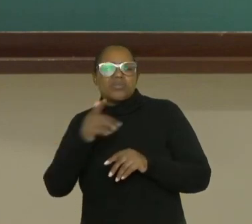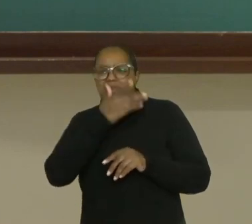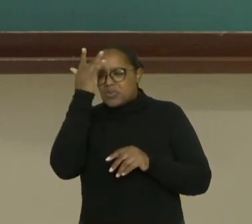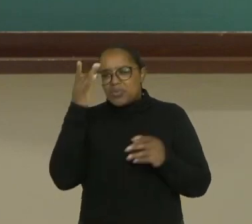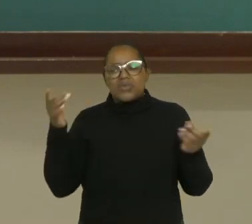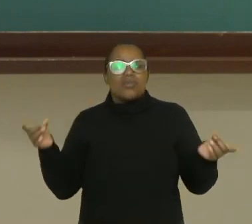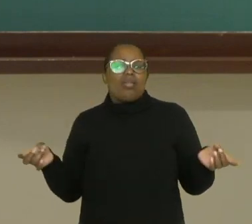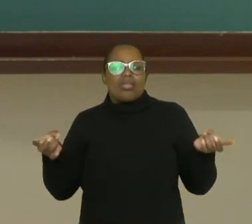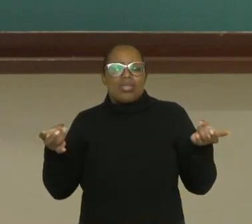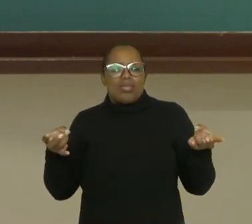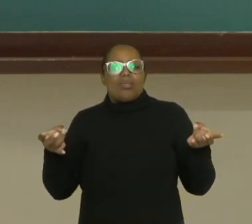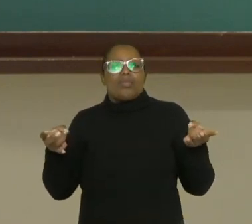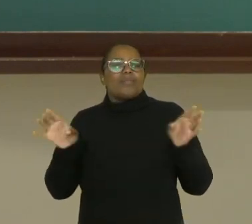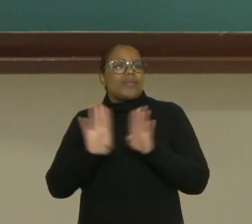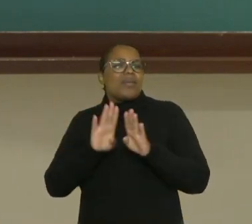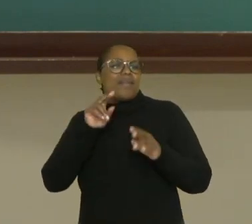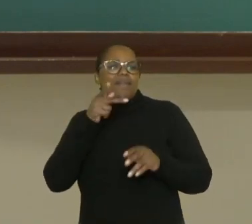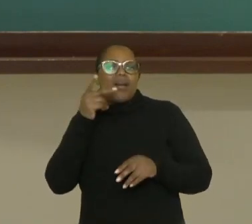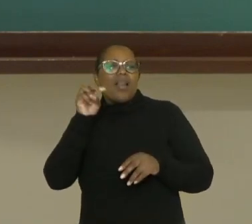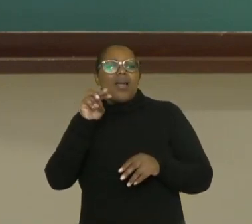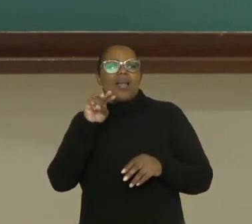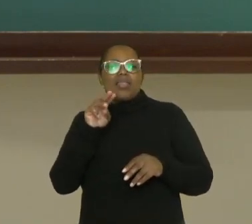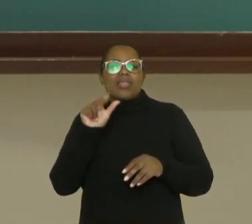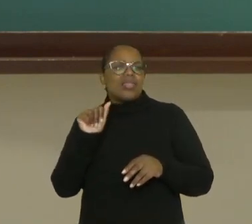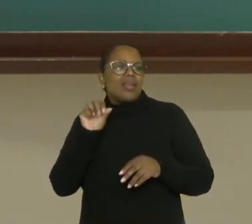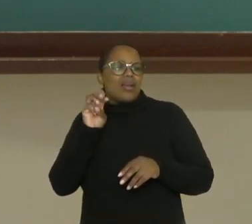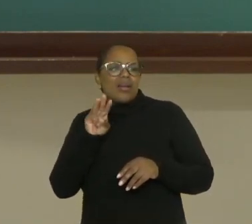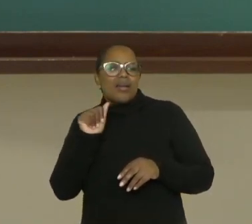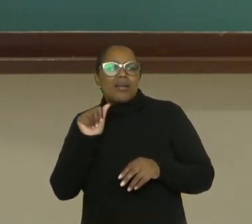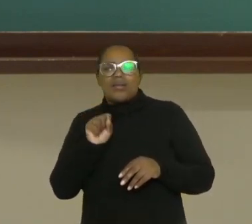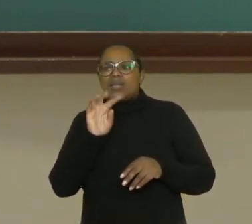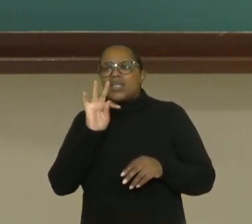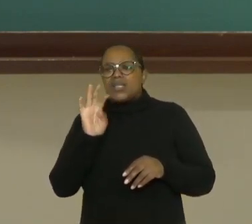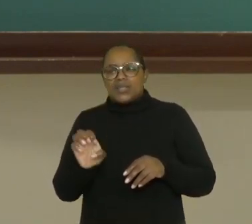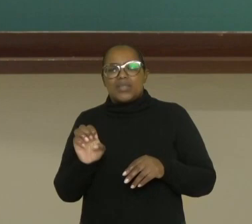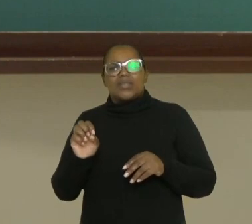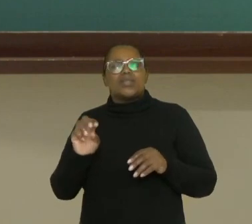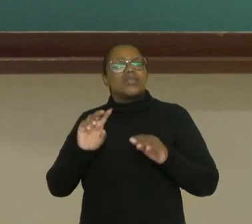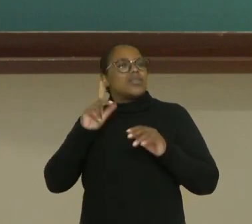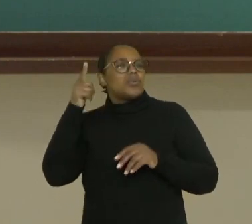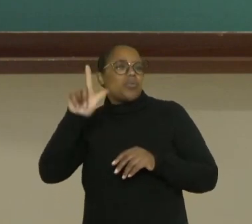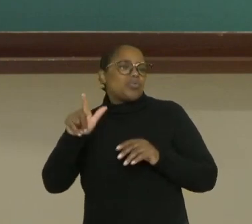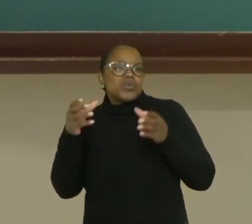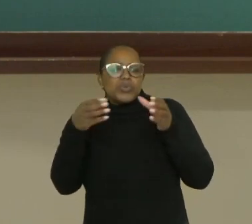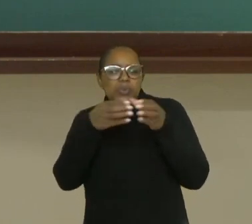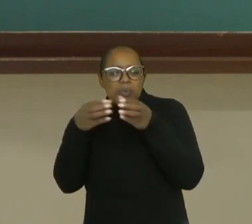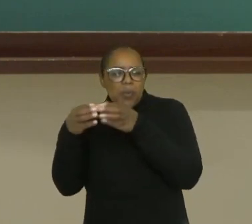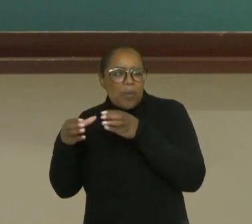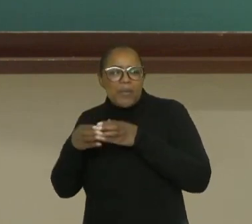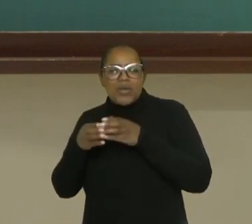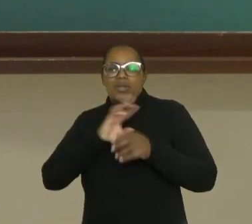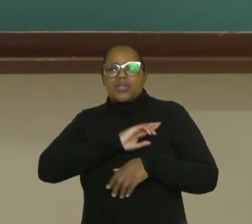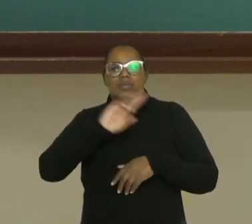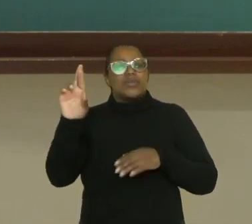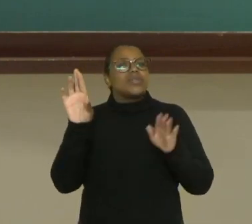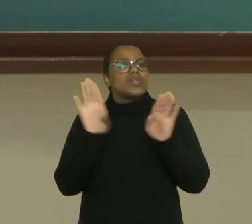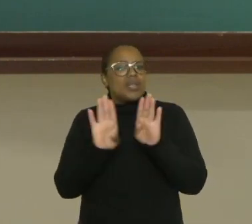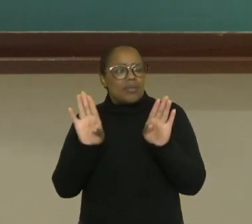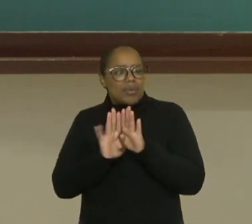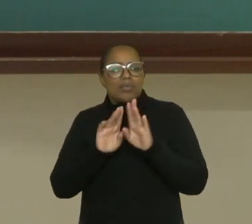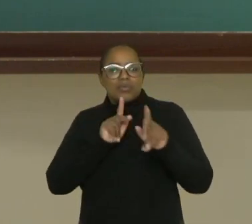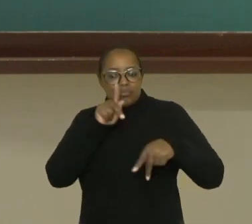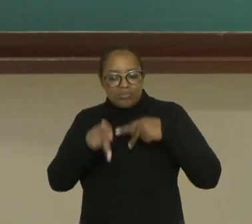budistas, Namastê, para todos do movimento Hare Krishna, e para os povos indígenas